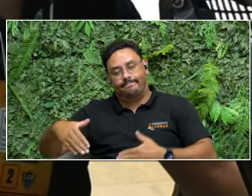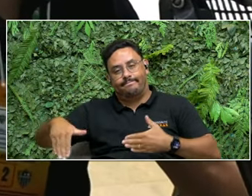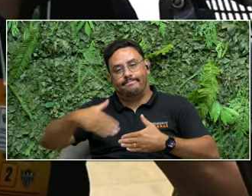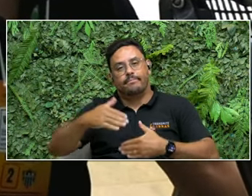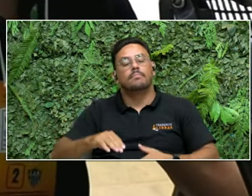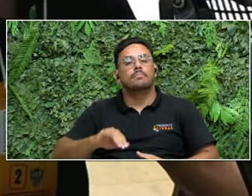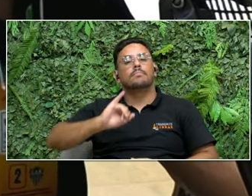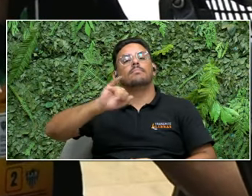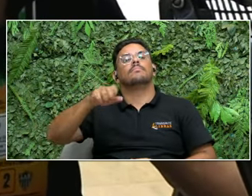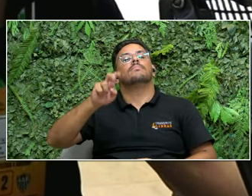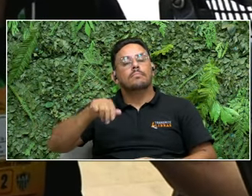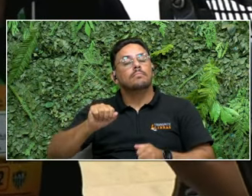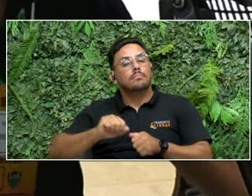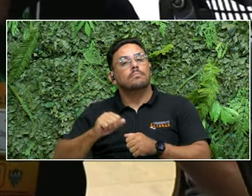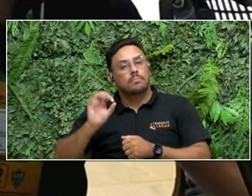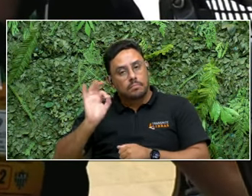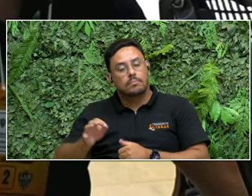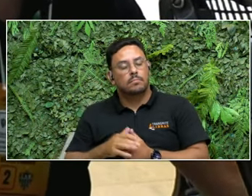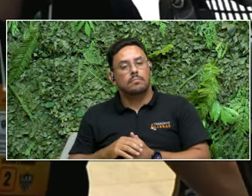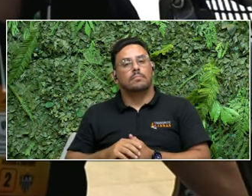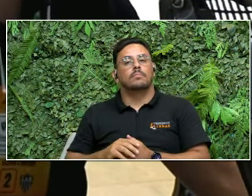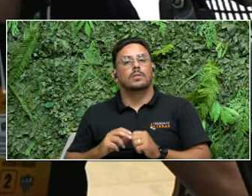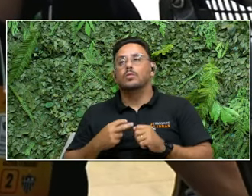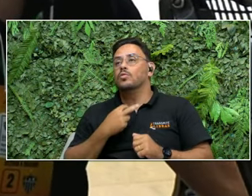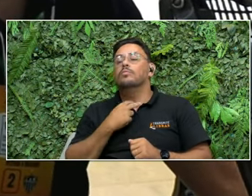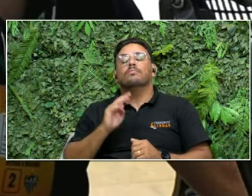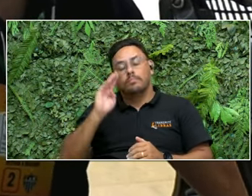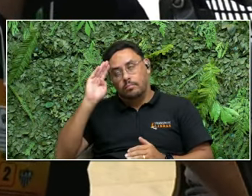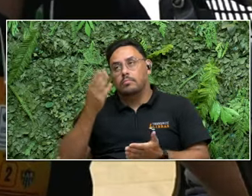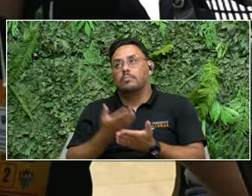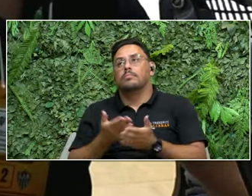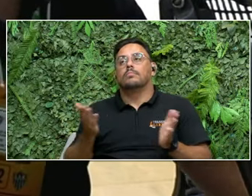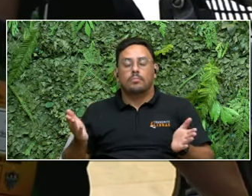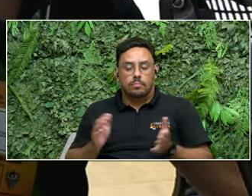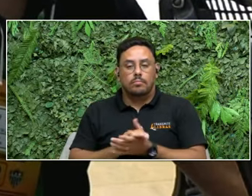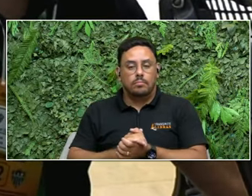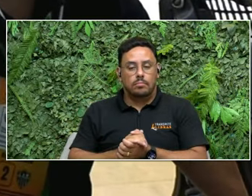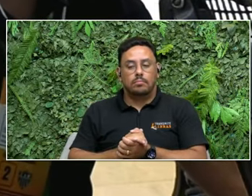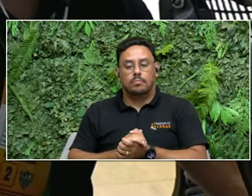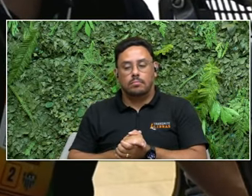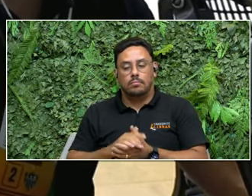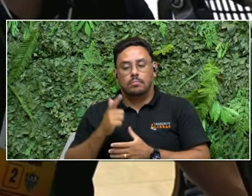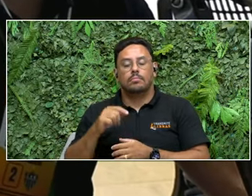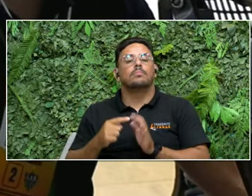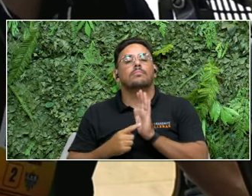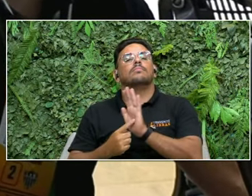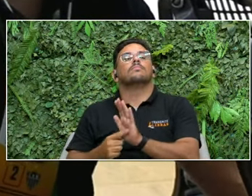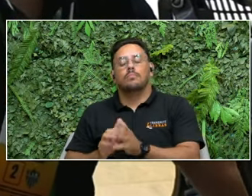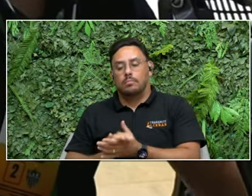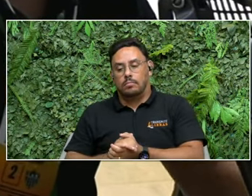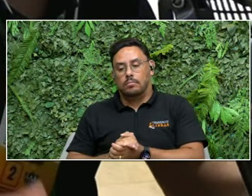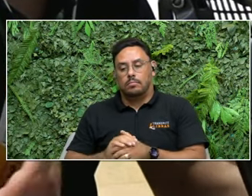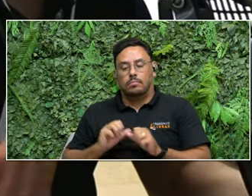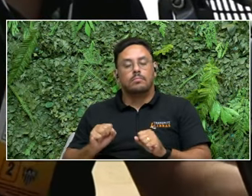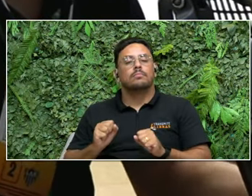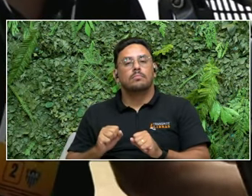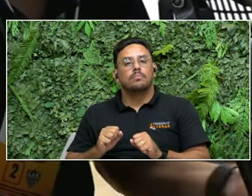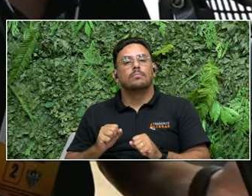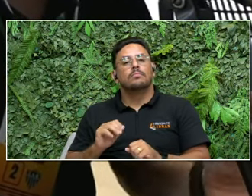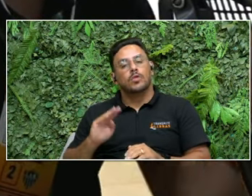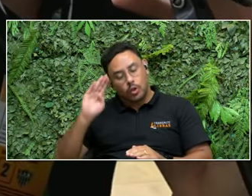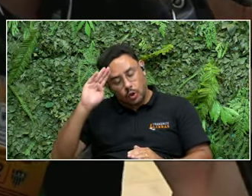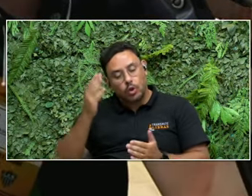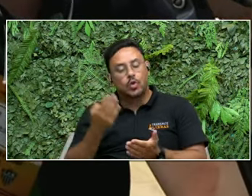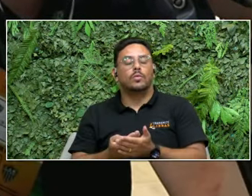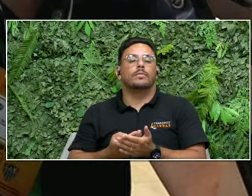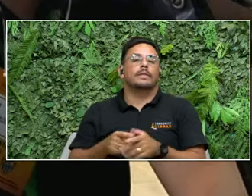gemerson fez o que tinha que fazer né Você não pode confiar e aí deu mostras que se recuperou e isso passou uma confiança também